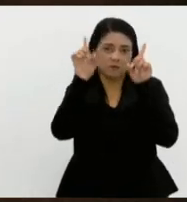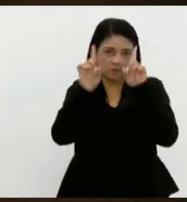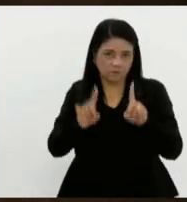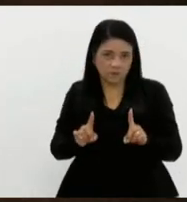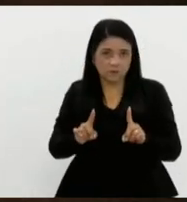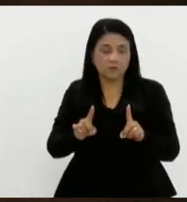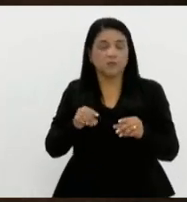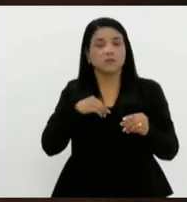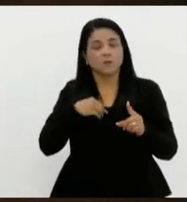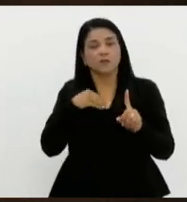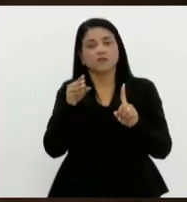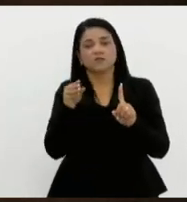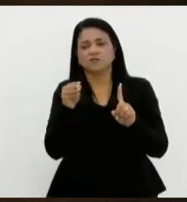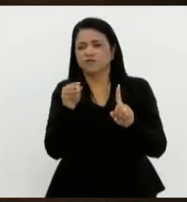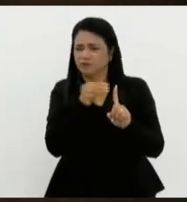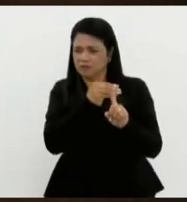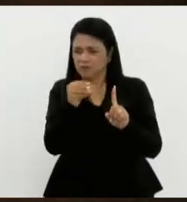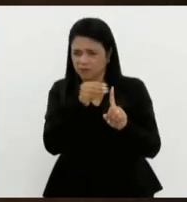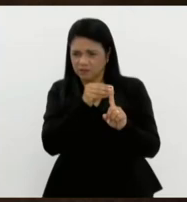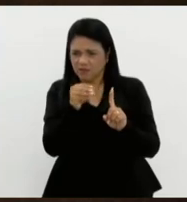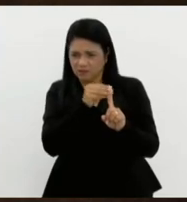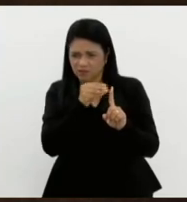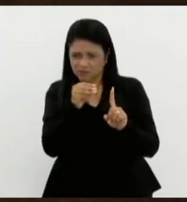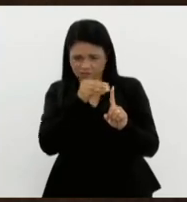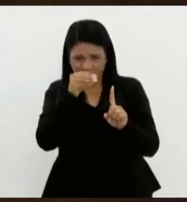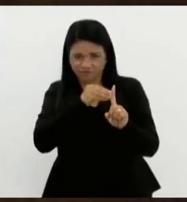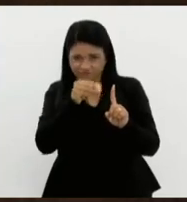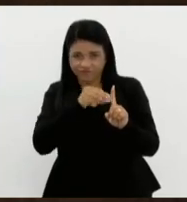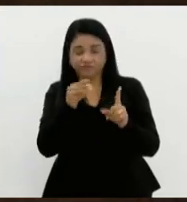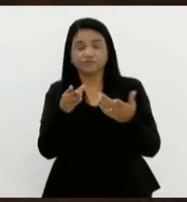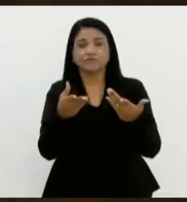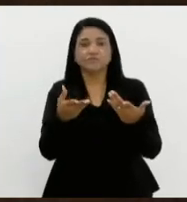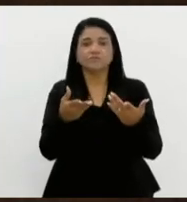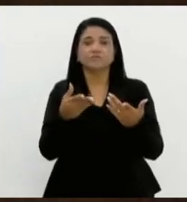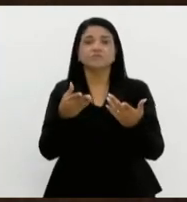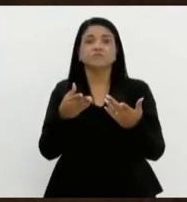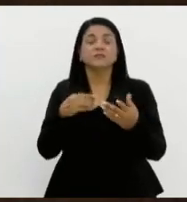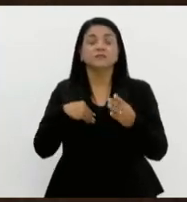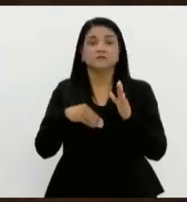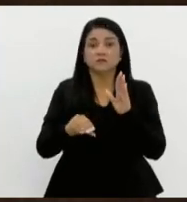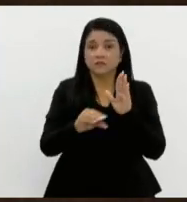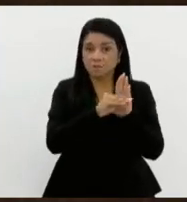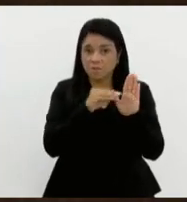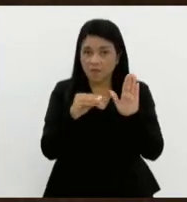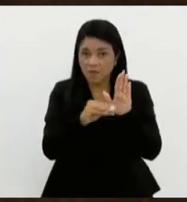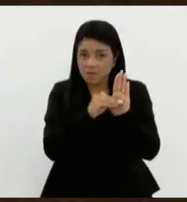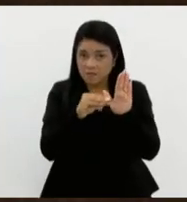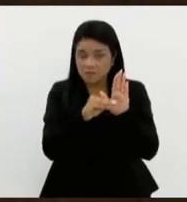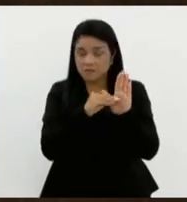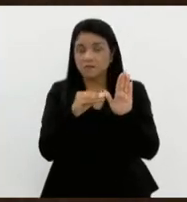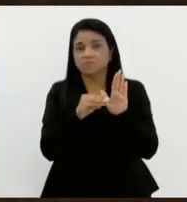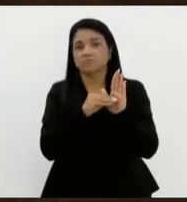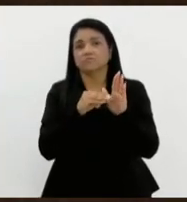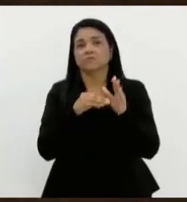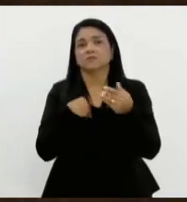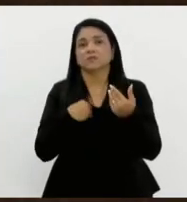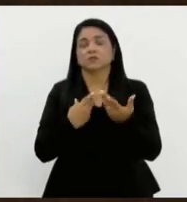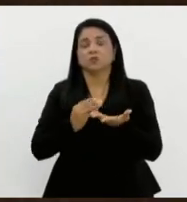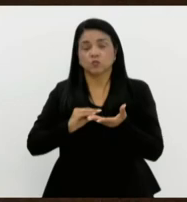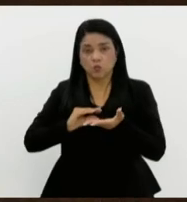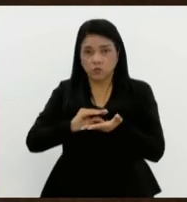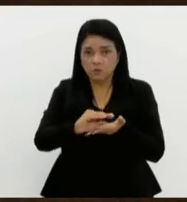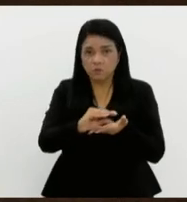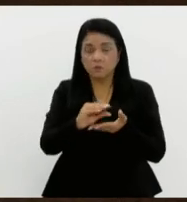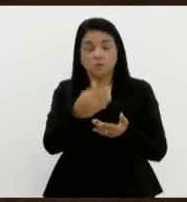de vulnerabilidade. Então, nós fizemos emendas impositivas ao orçamento para que o governo do